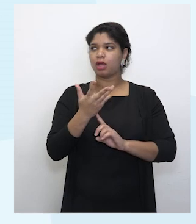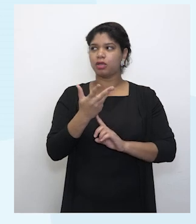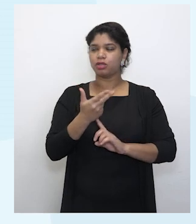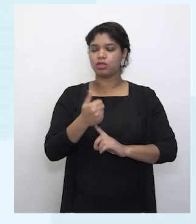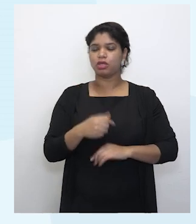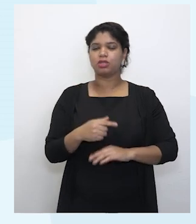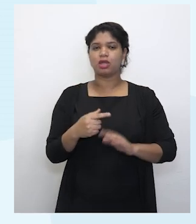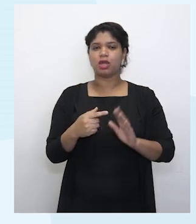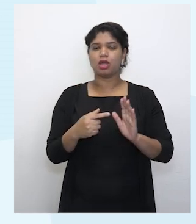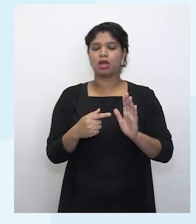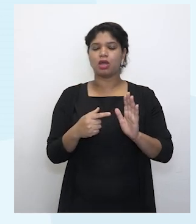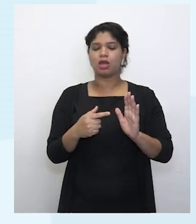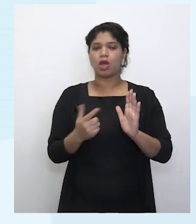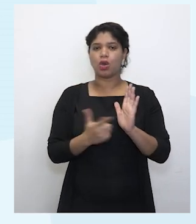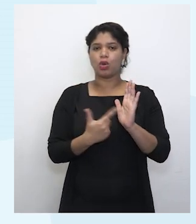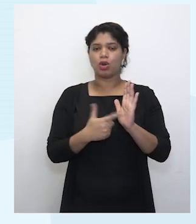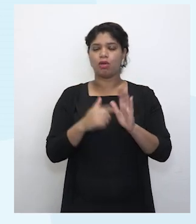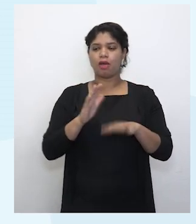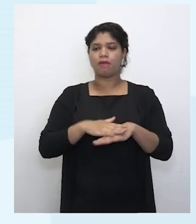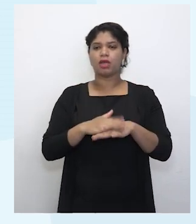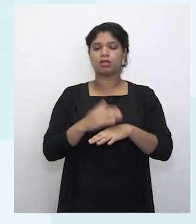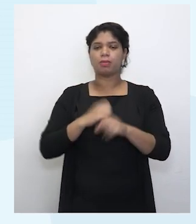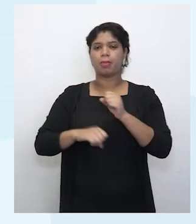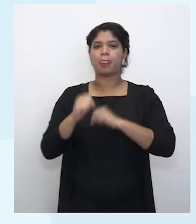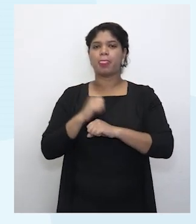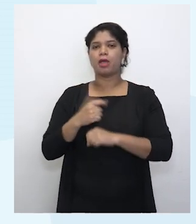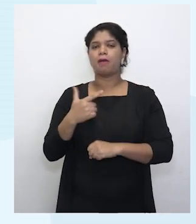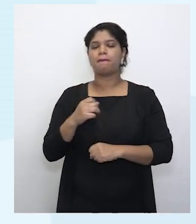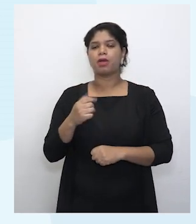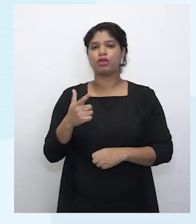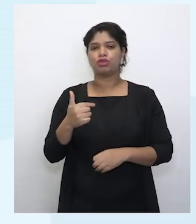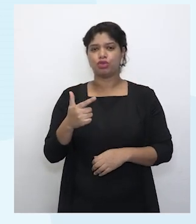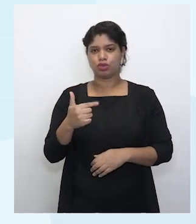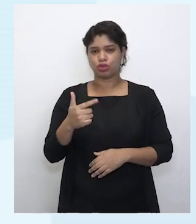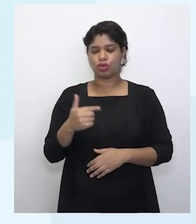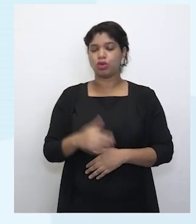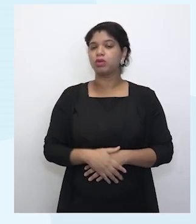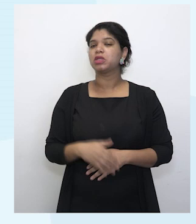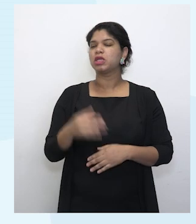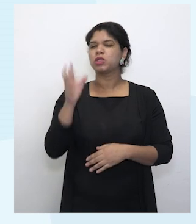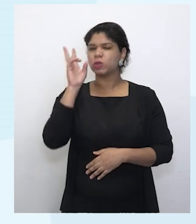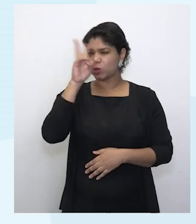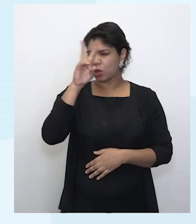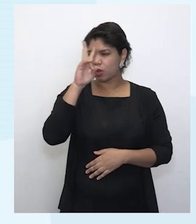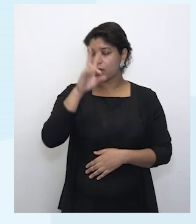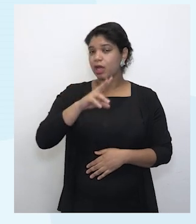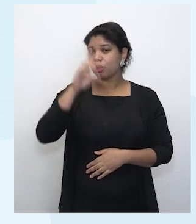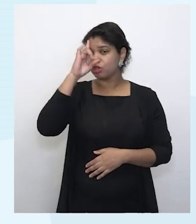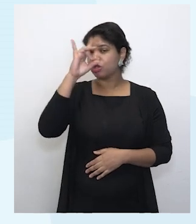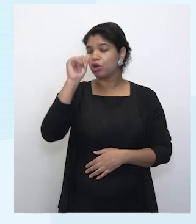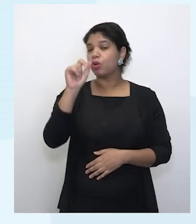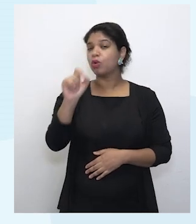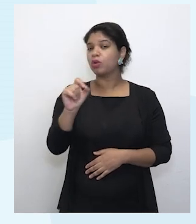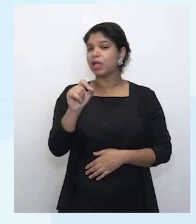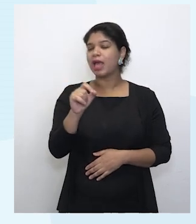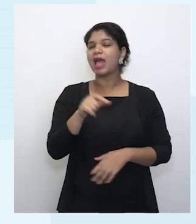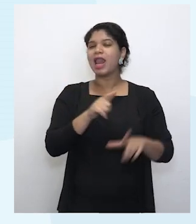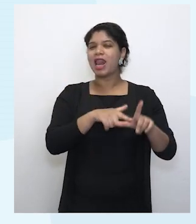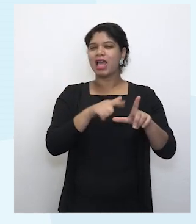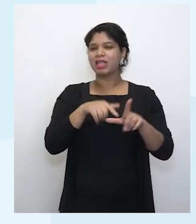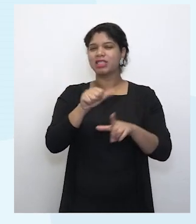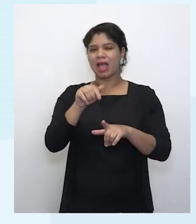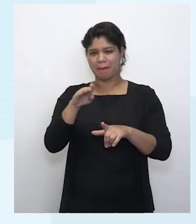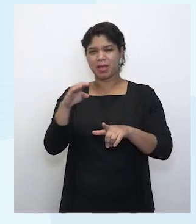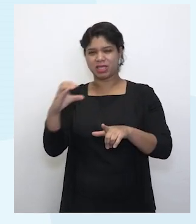foi publicado em 2012 e conta a história de um determinado dia em que as letras resolveram fazer uma grande